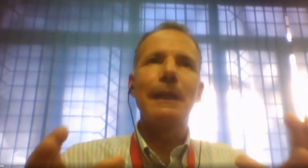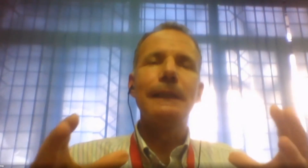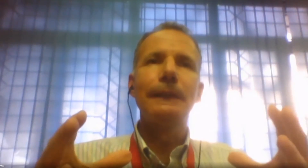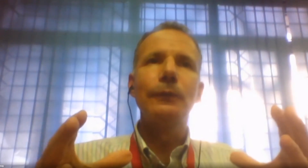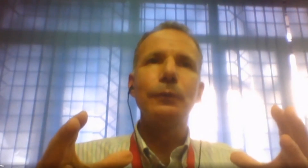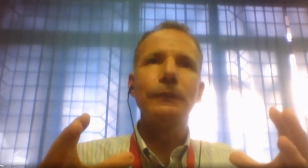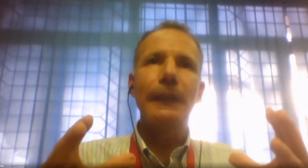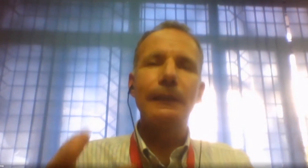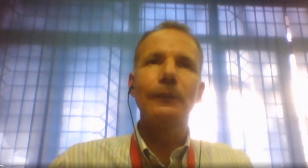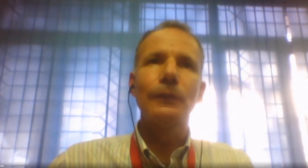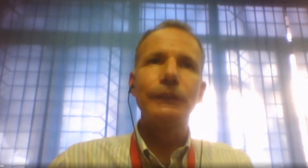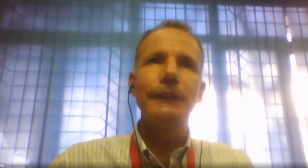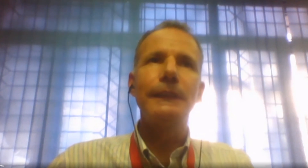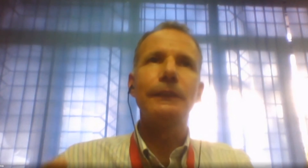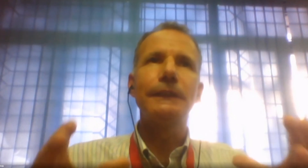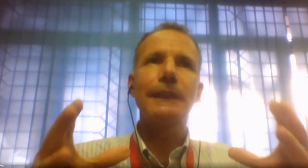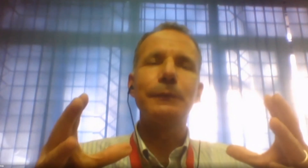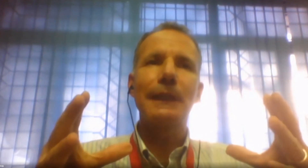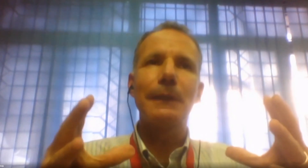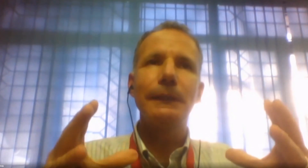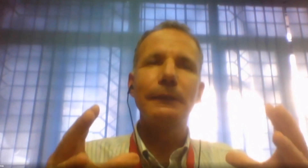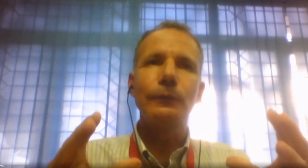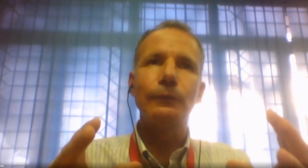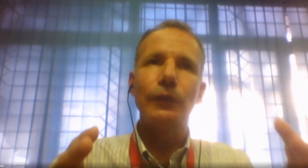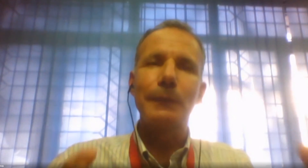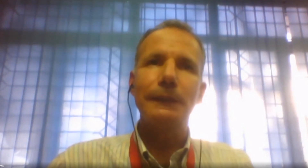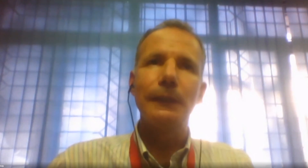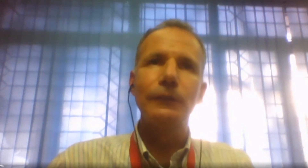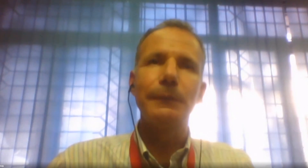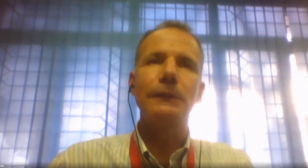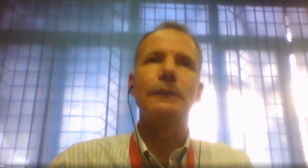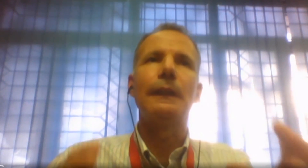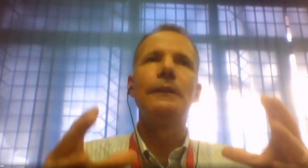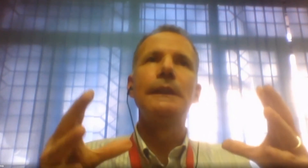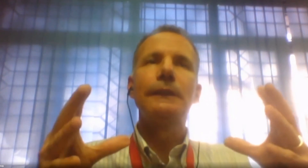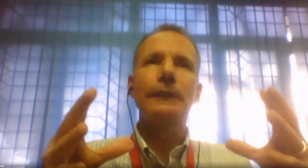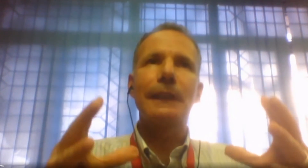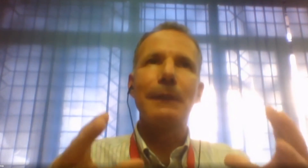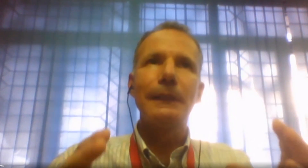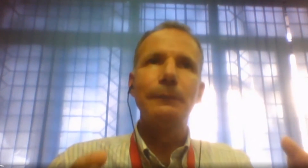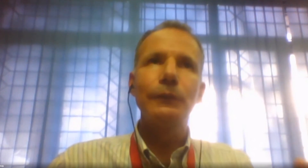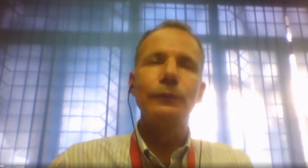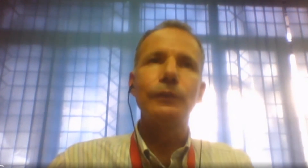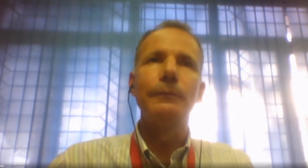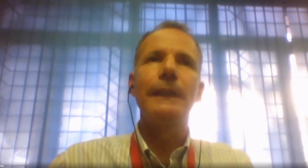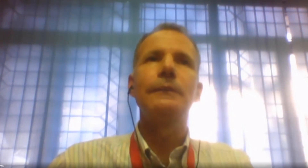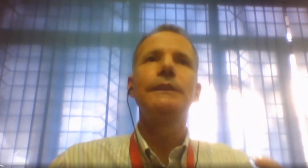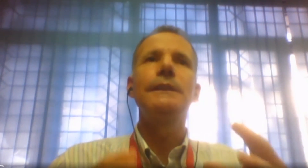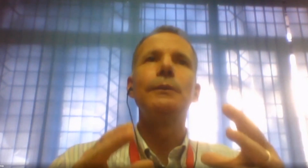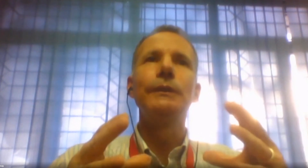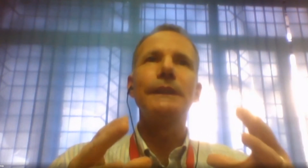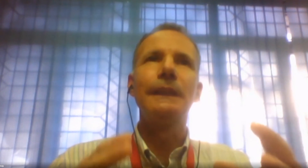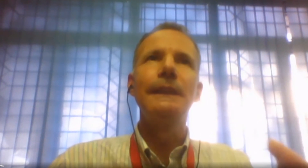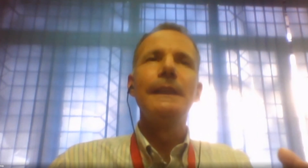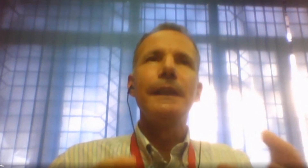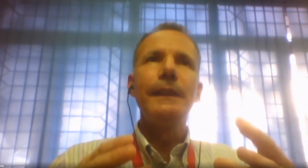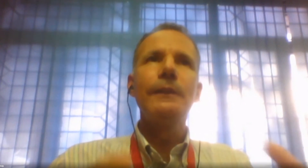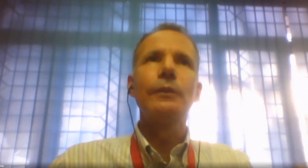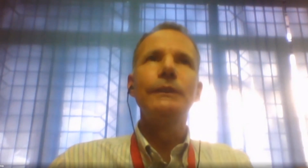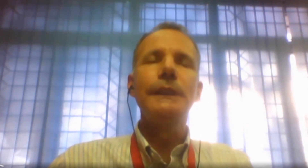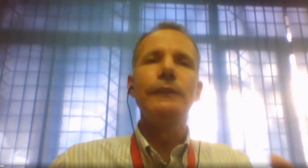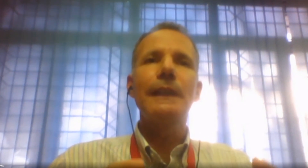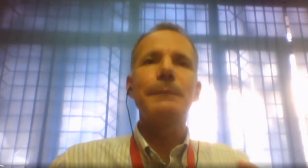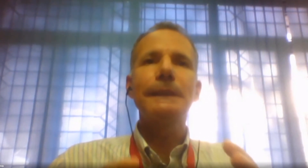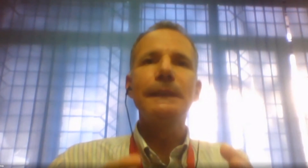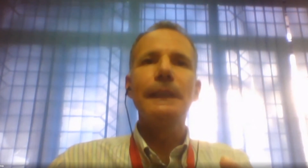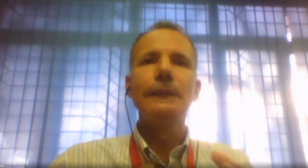Nós estamos trabalhando com tecnologia, nós estamos trabalhando com formação de pessoal, nós trabalhamos com fomento de indústria